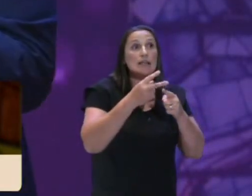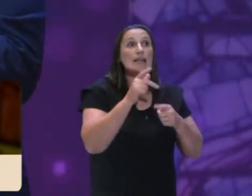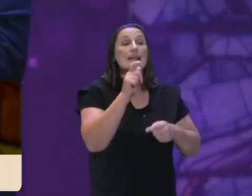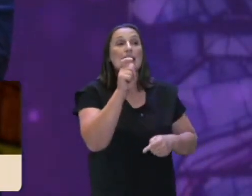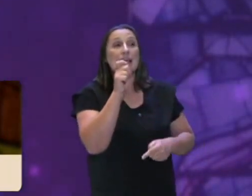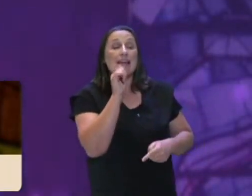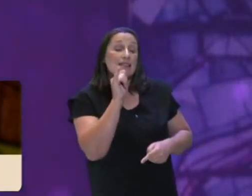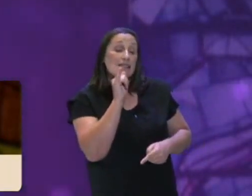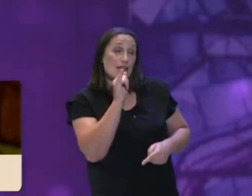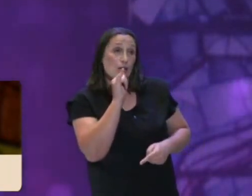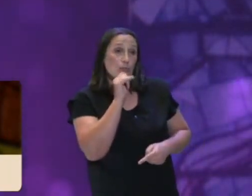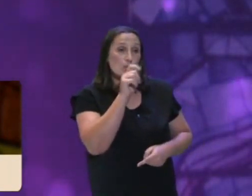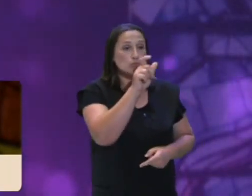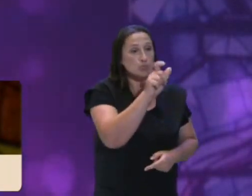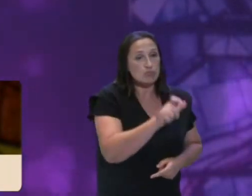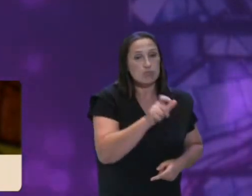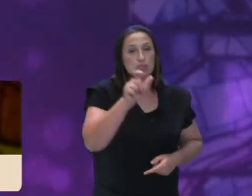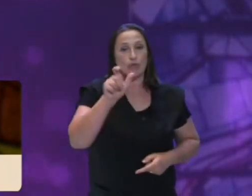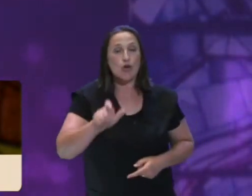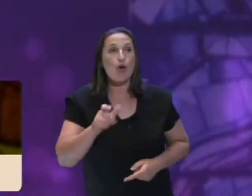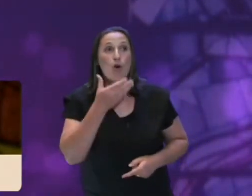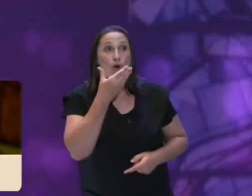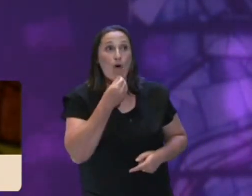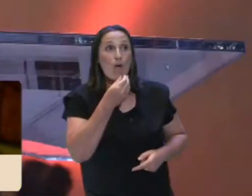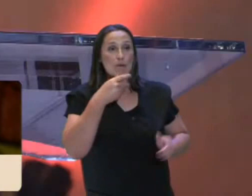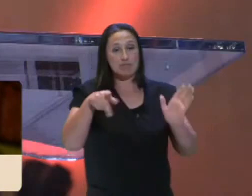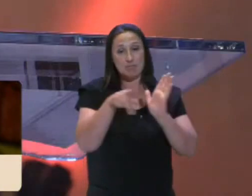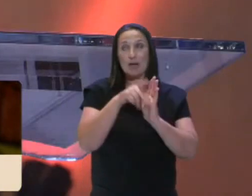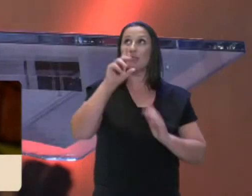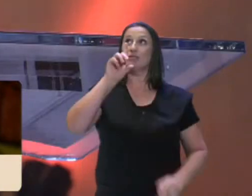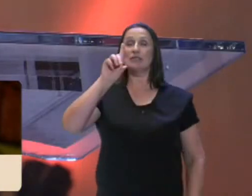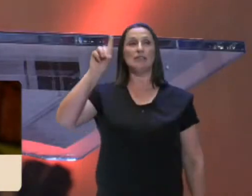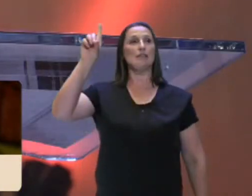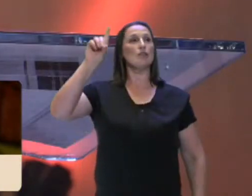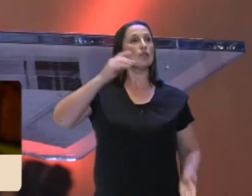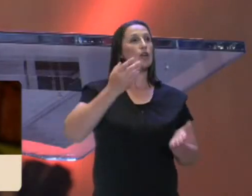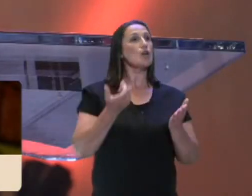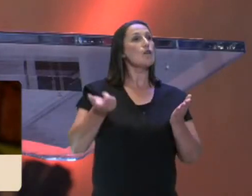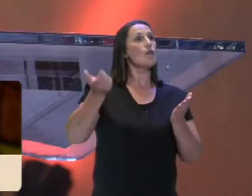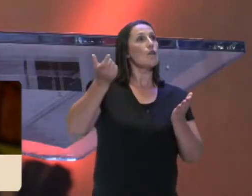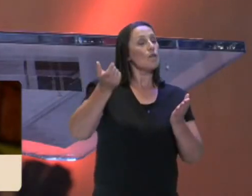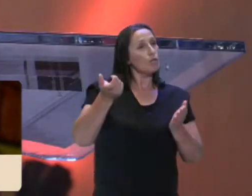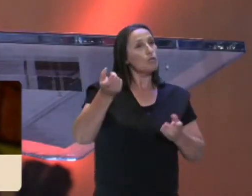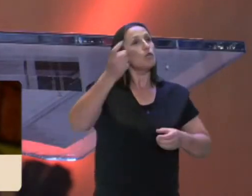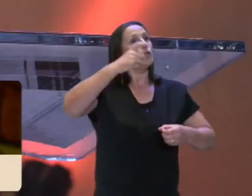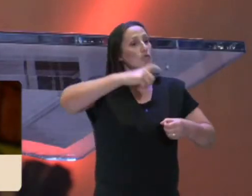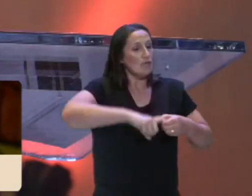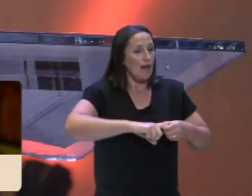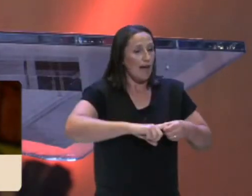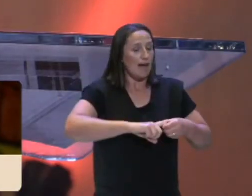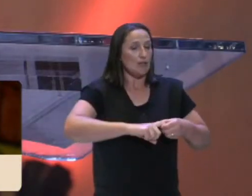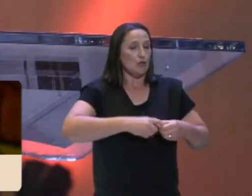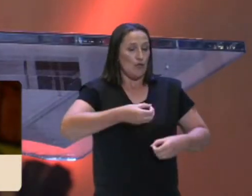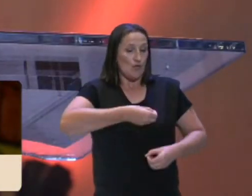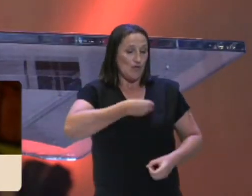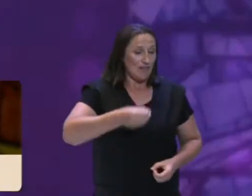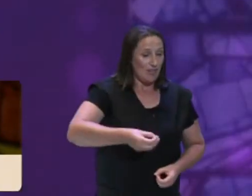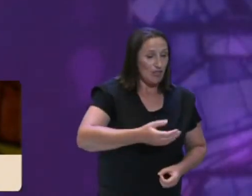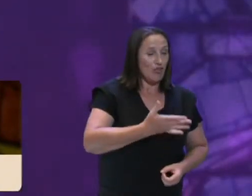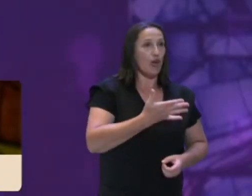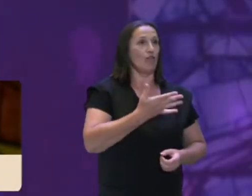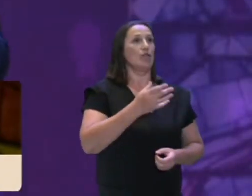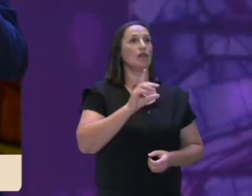que ressurgiram das suas próprias cinzas, quando o Senhor lhes deu uma nova missão. E eu